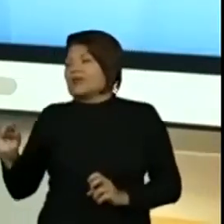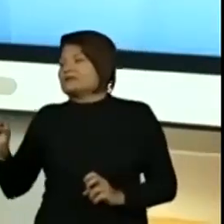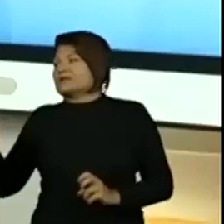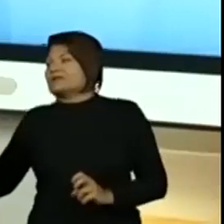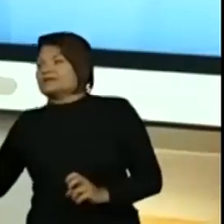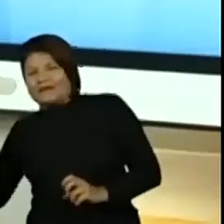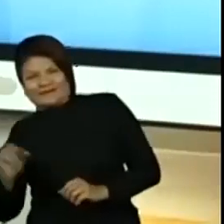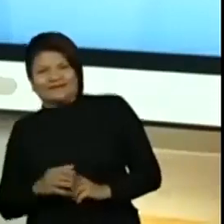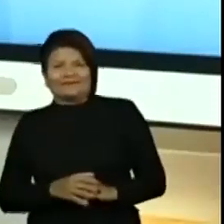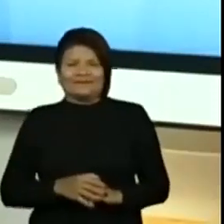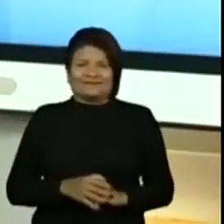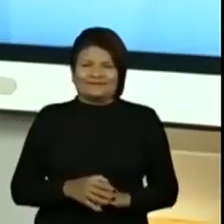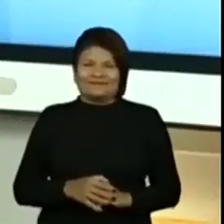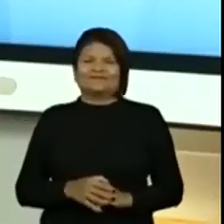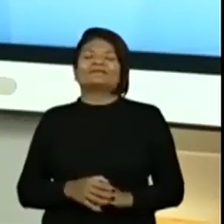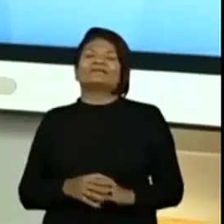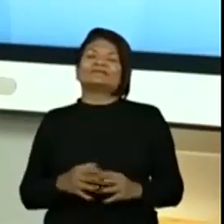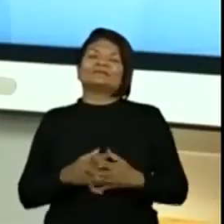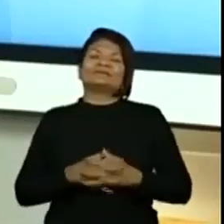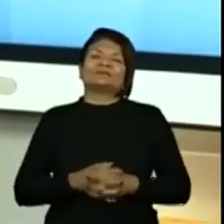Ups.